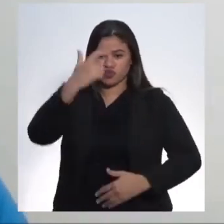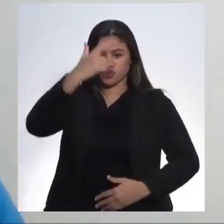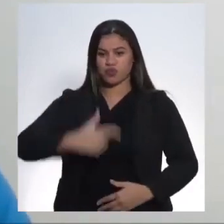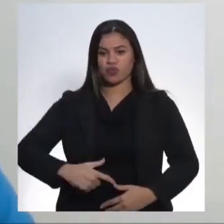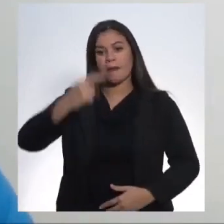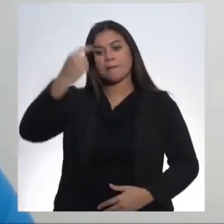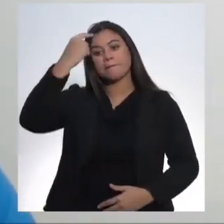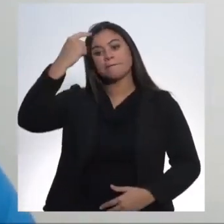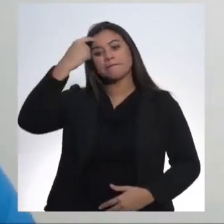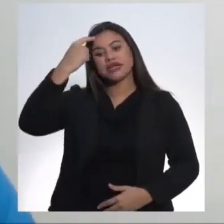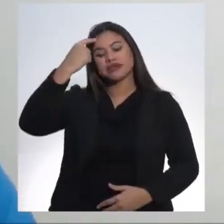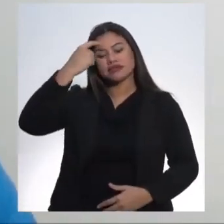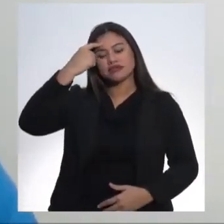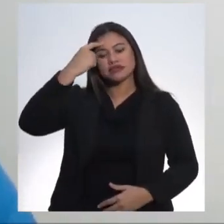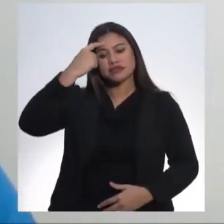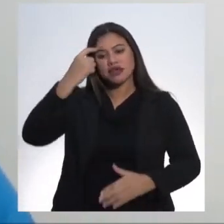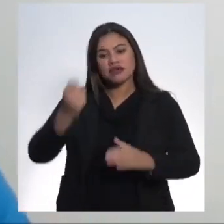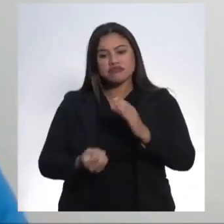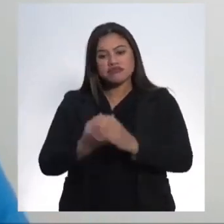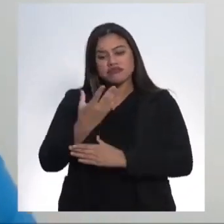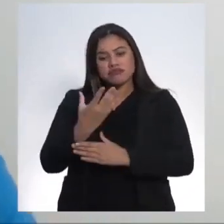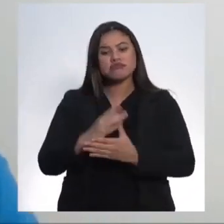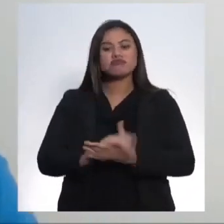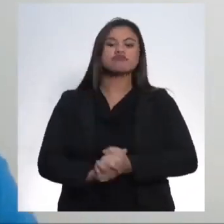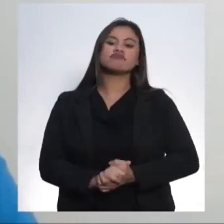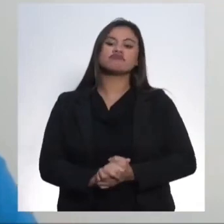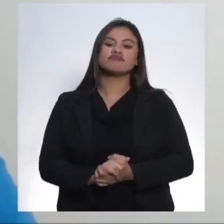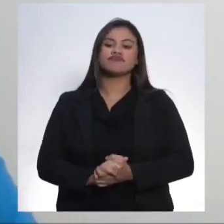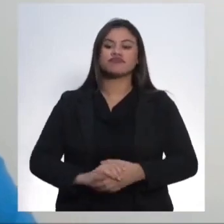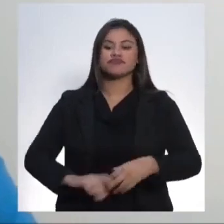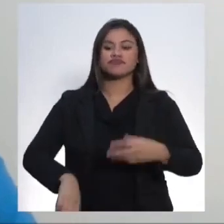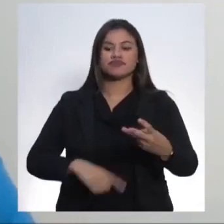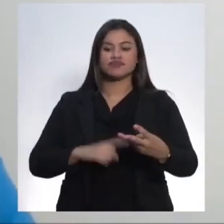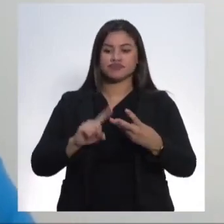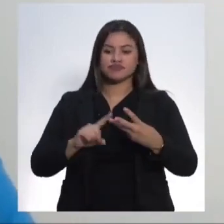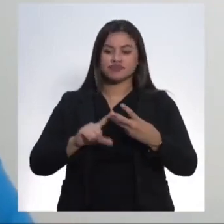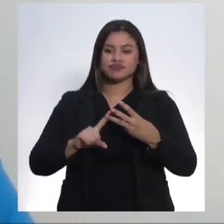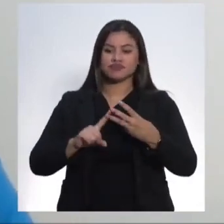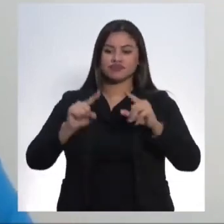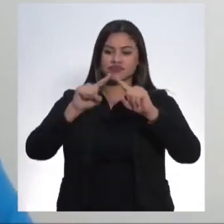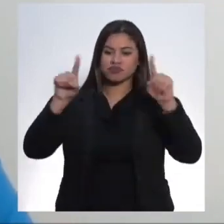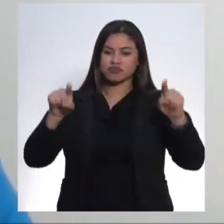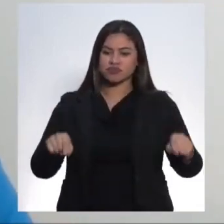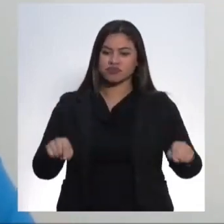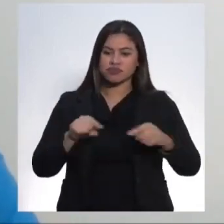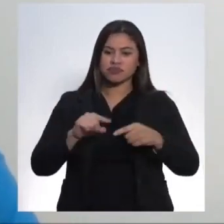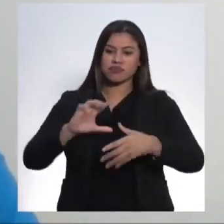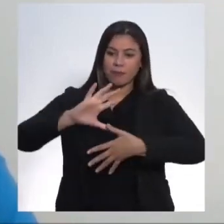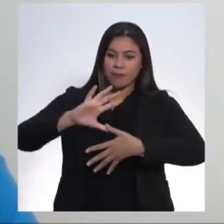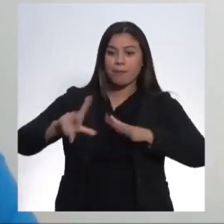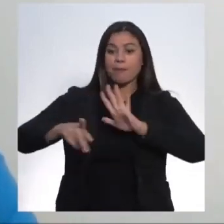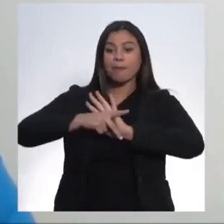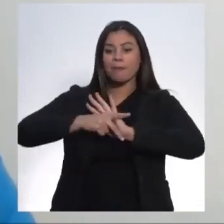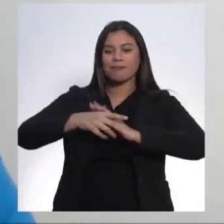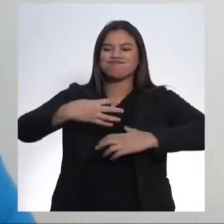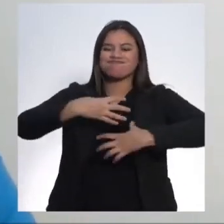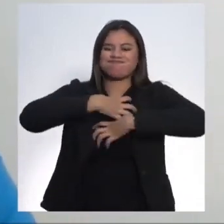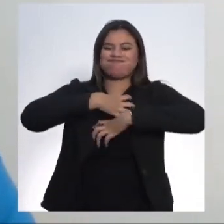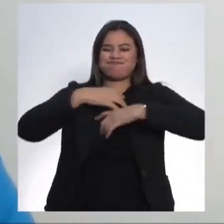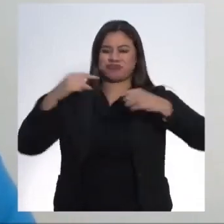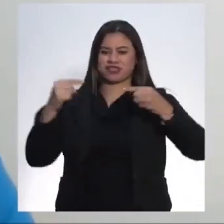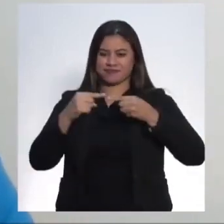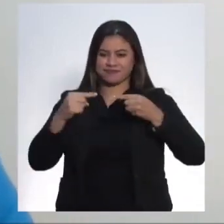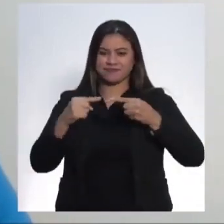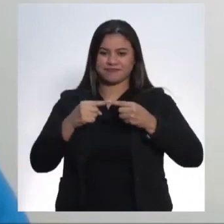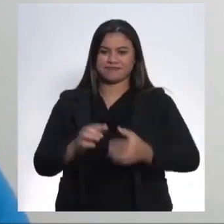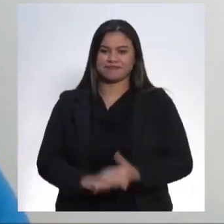pensar, criar uma persona. Depois a gente vai usar o mapa da empatia. Depois teremos uma etapa de